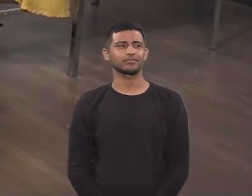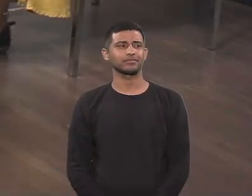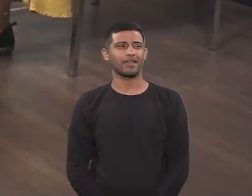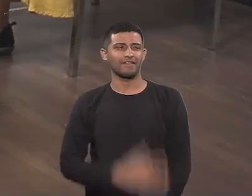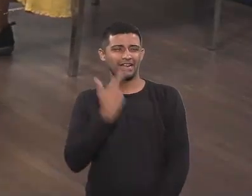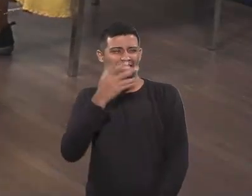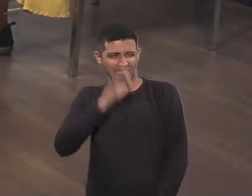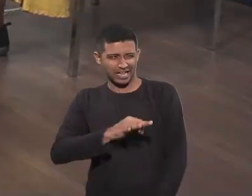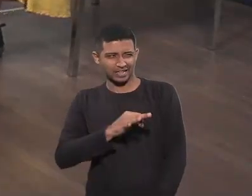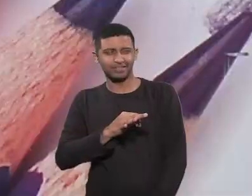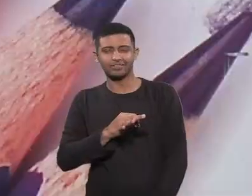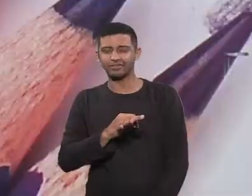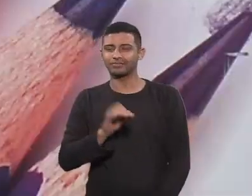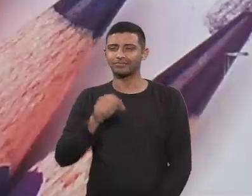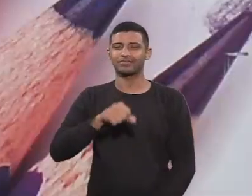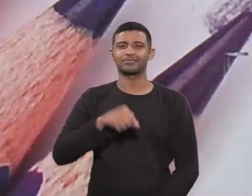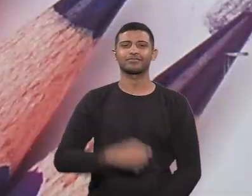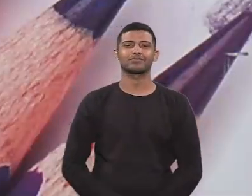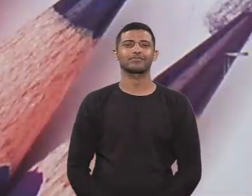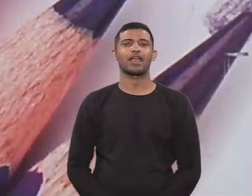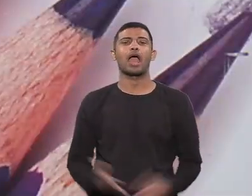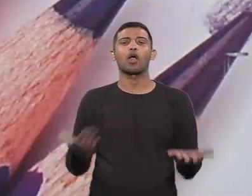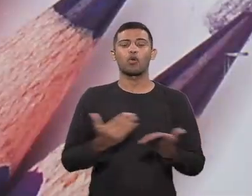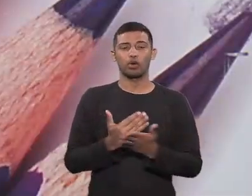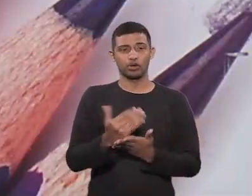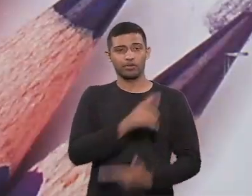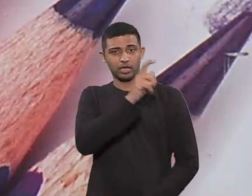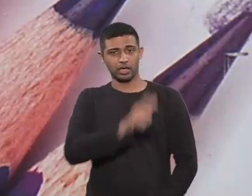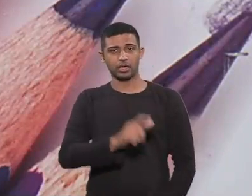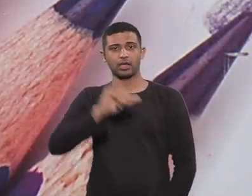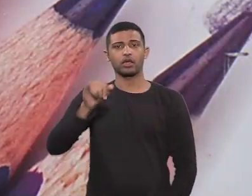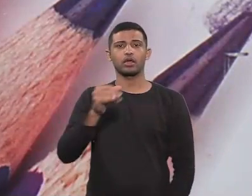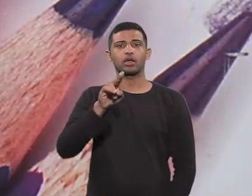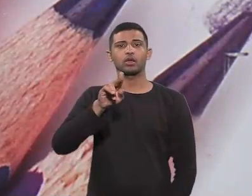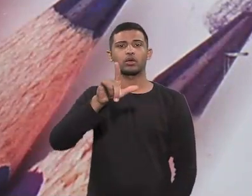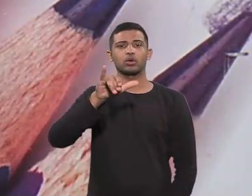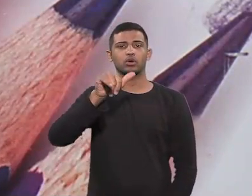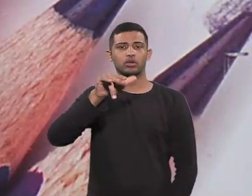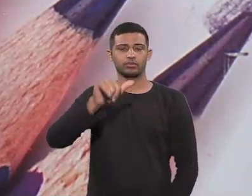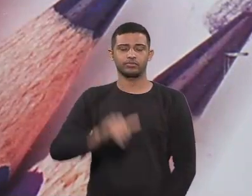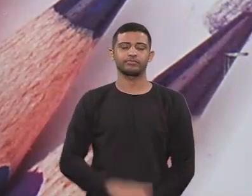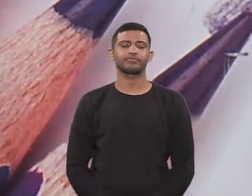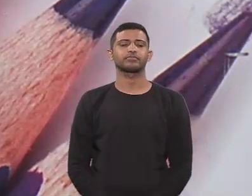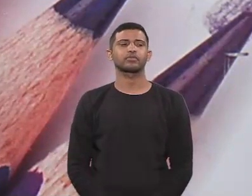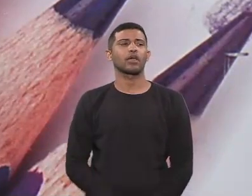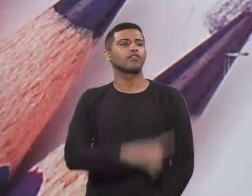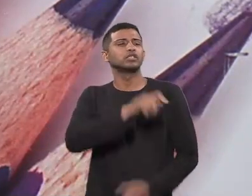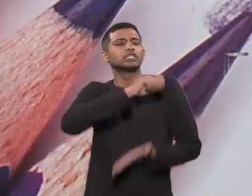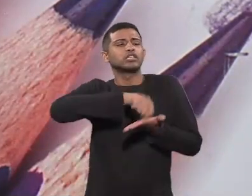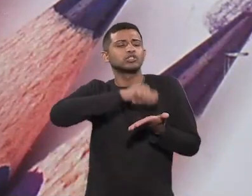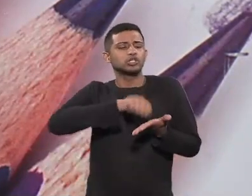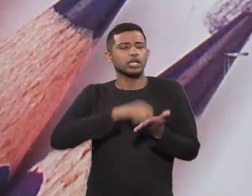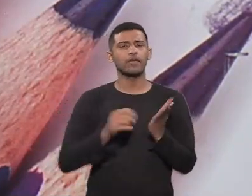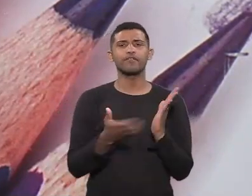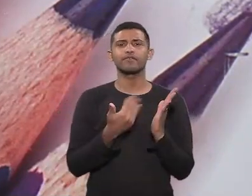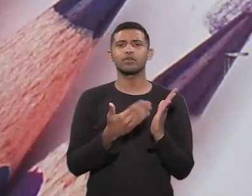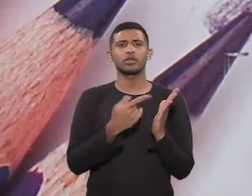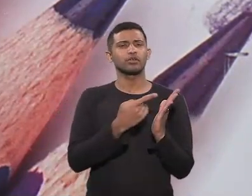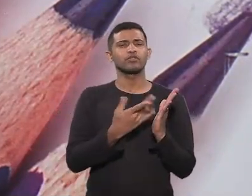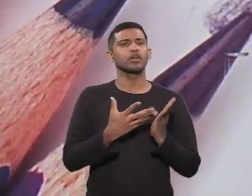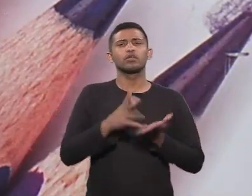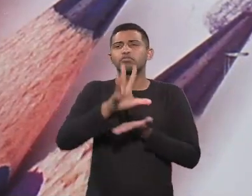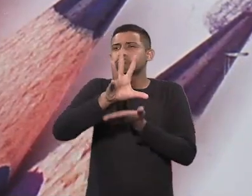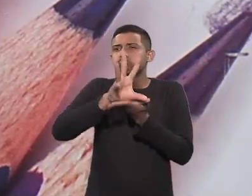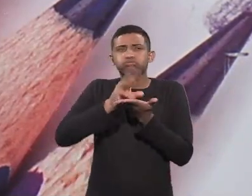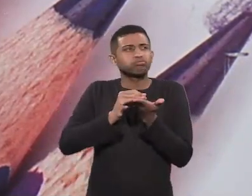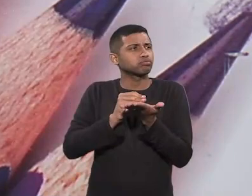Falei certo. Língua portuguesa. Nós vamos começar aqui com a Juliana. Juliana, você escreveu um livro